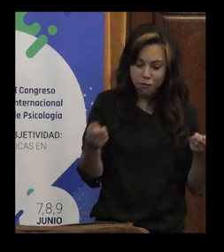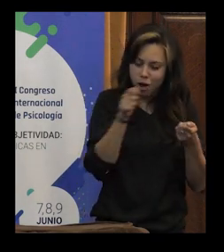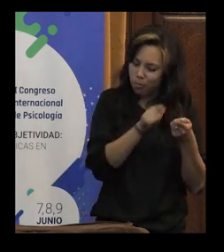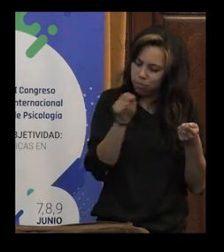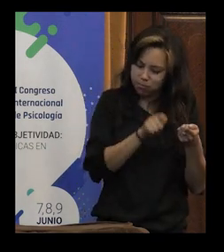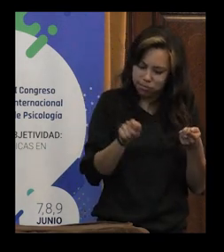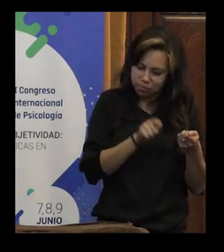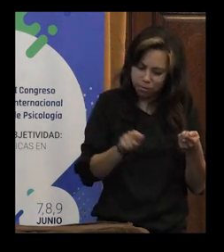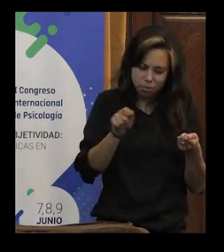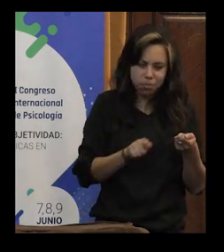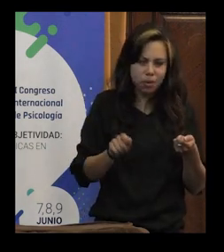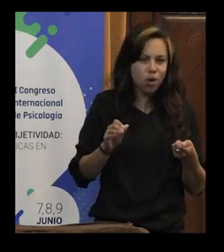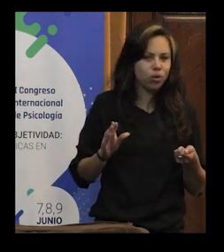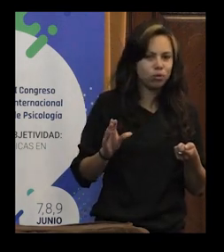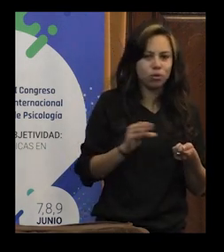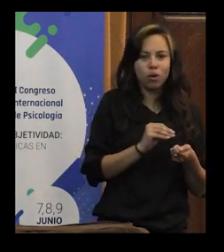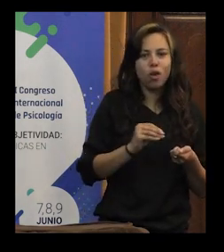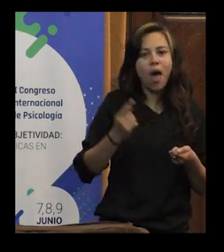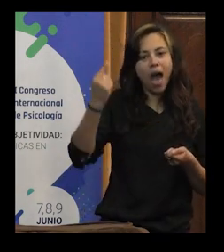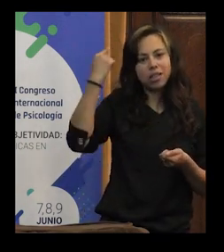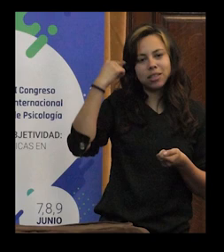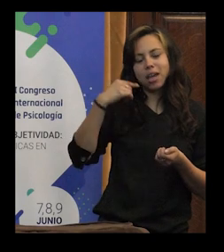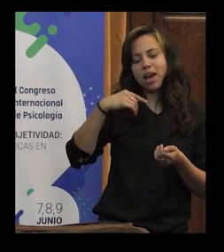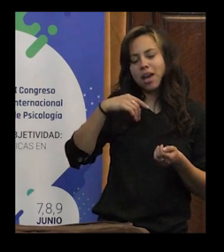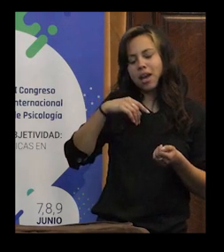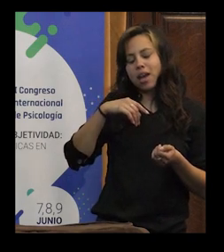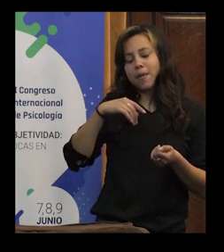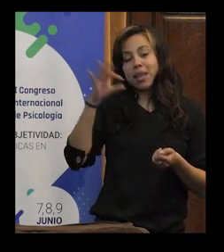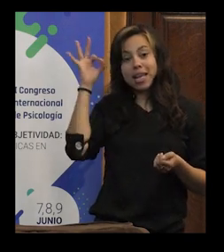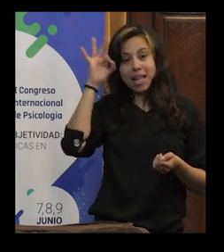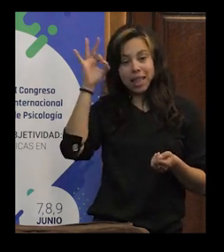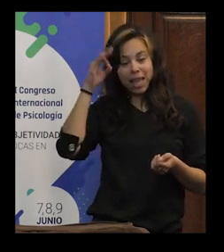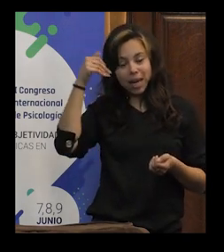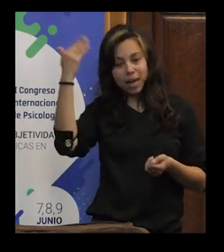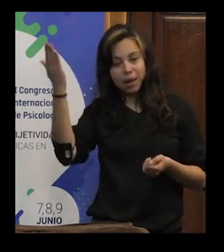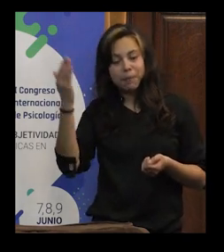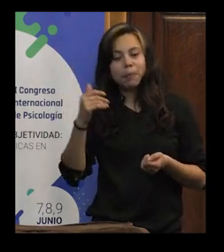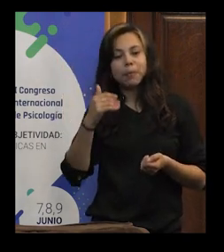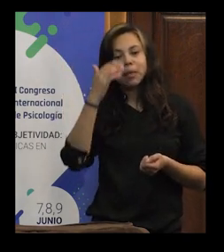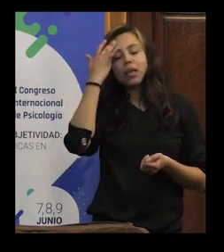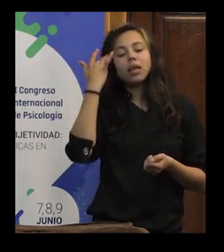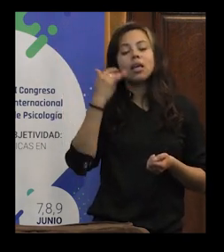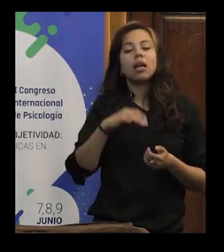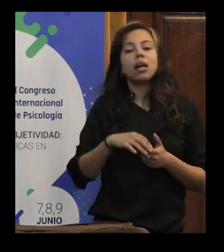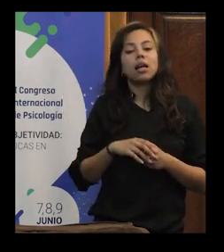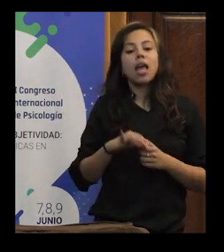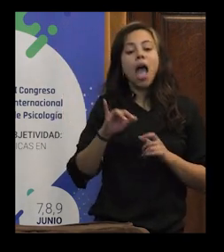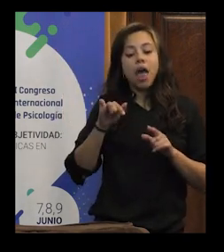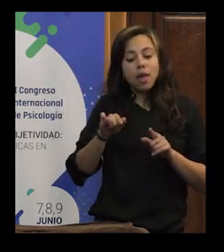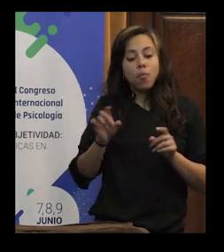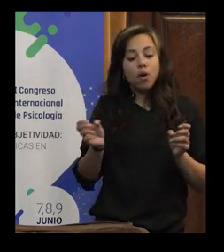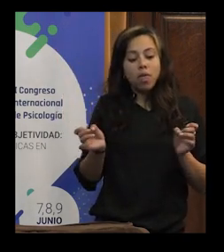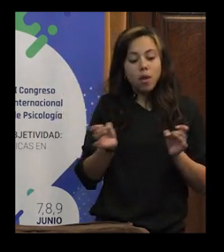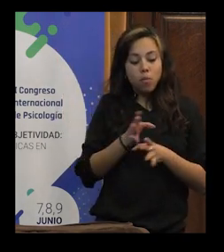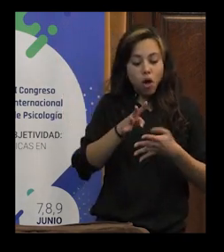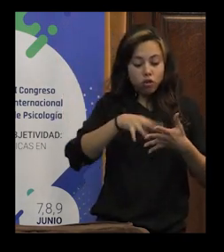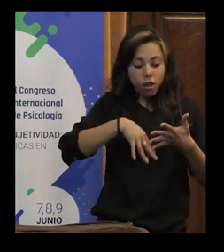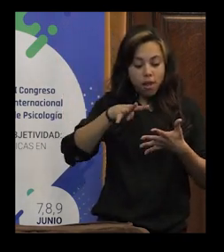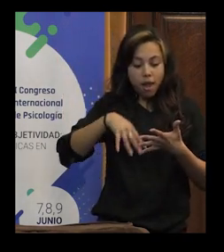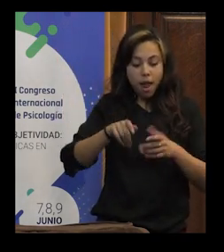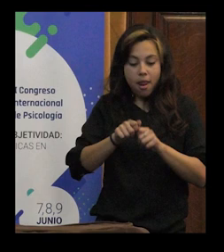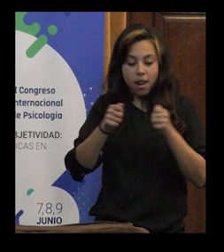de Physicians de la Grã-Bretanha. Se consideram a prova absoluta